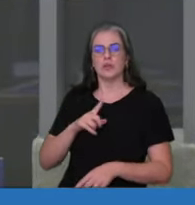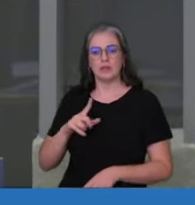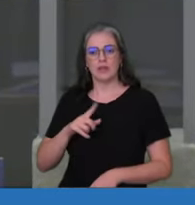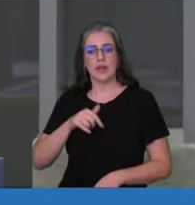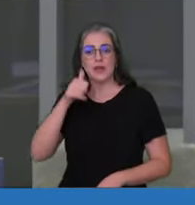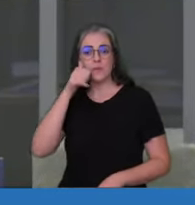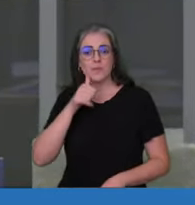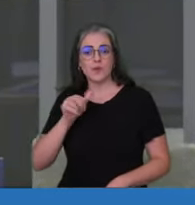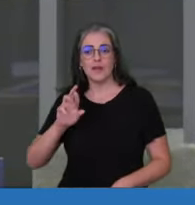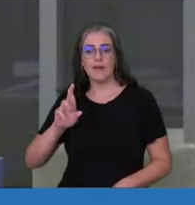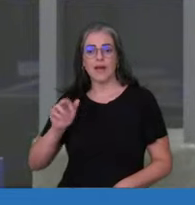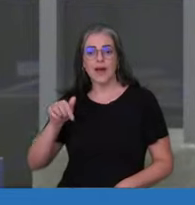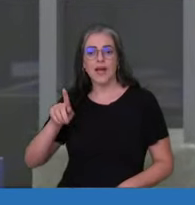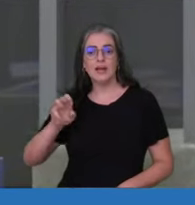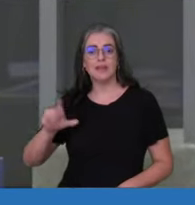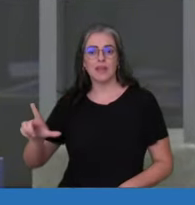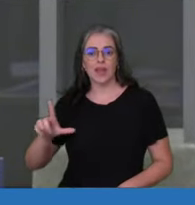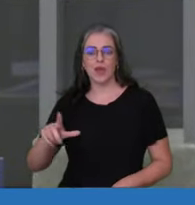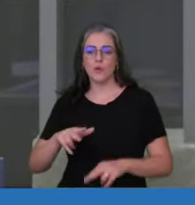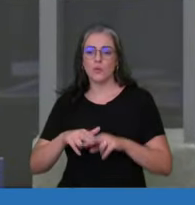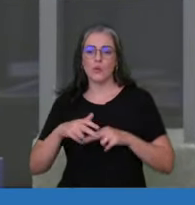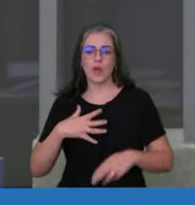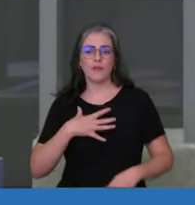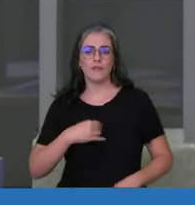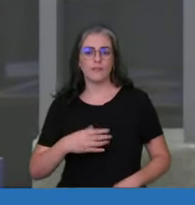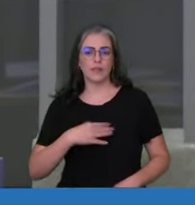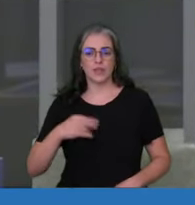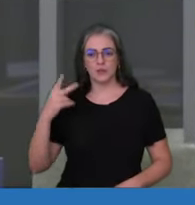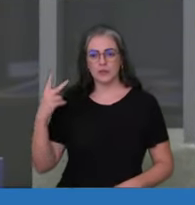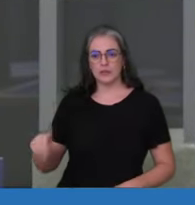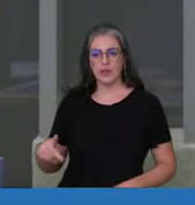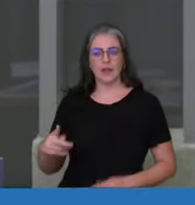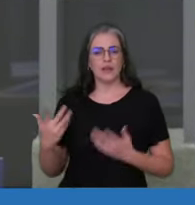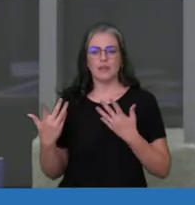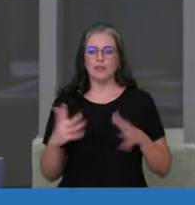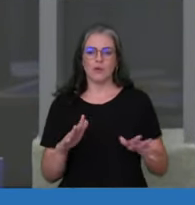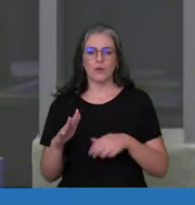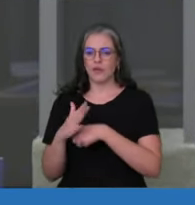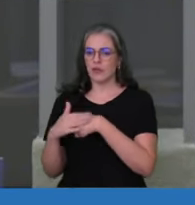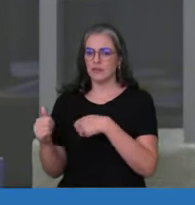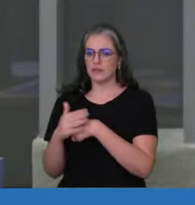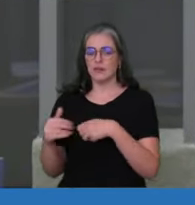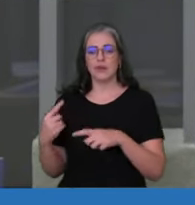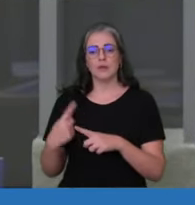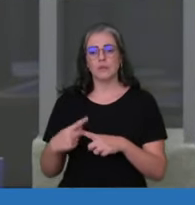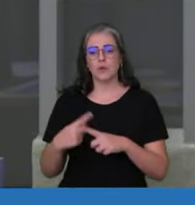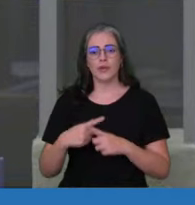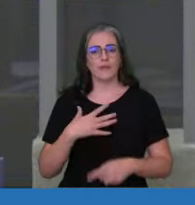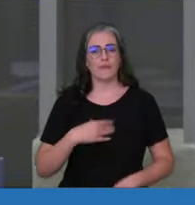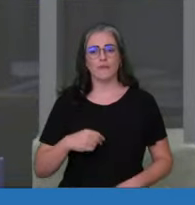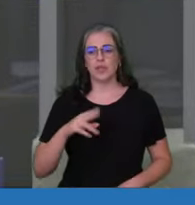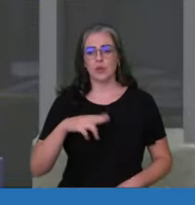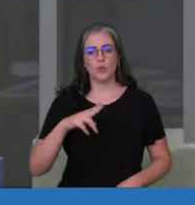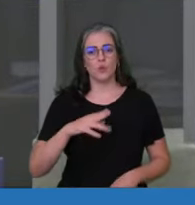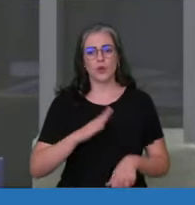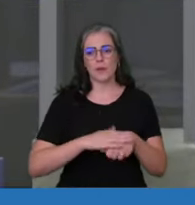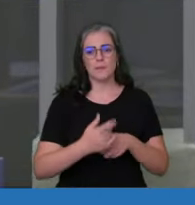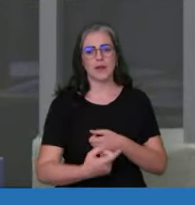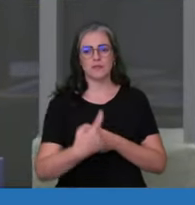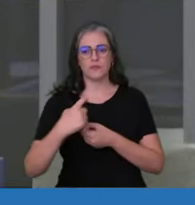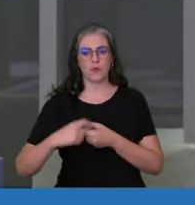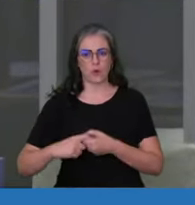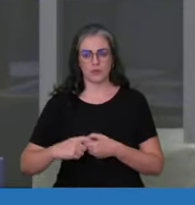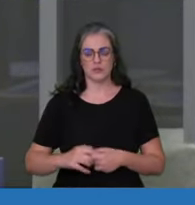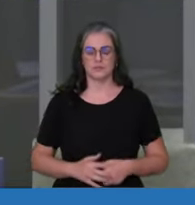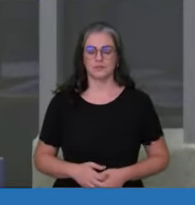a chorar seus filhos e sem querer consolo, porque eles não mais voltariam. Nós